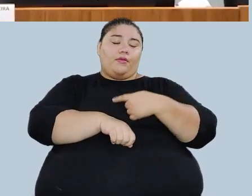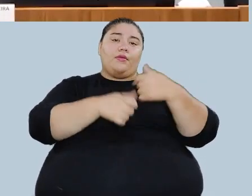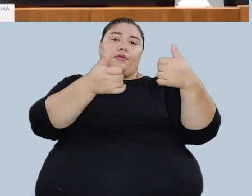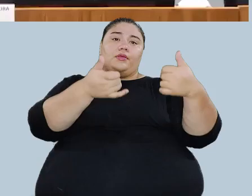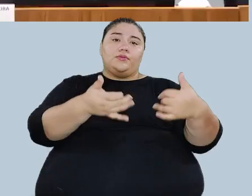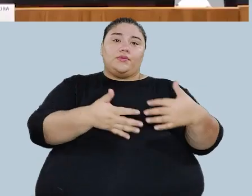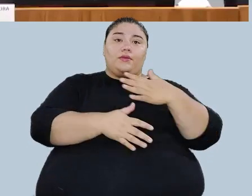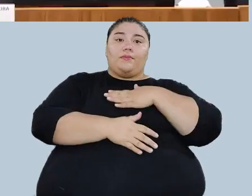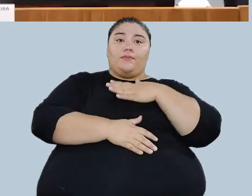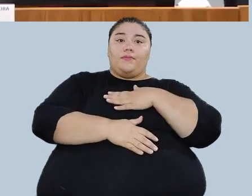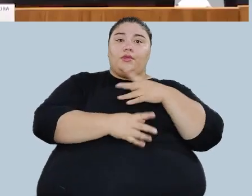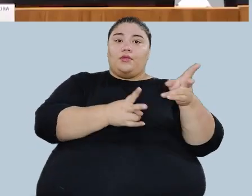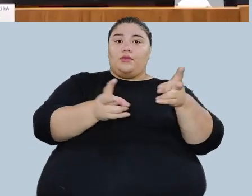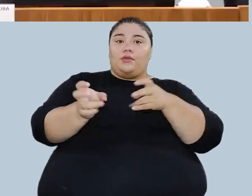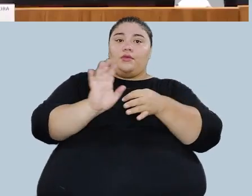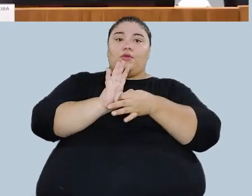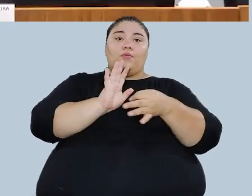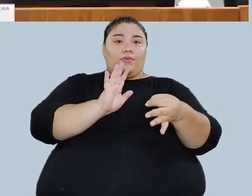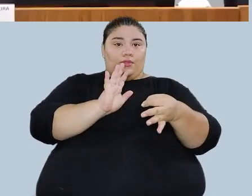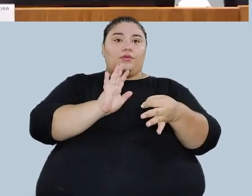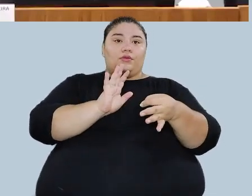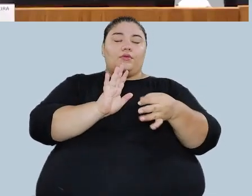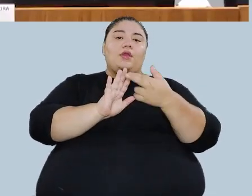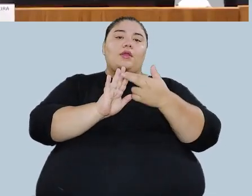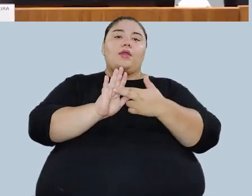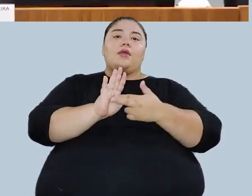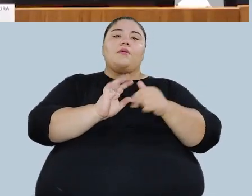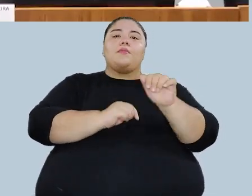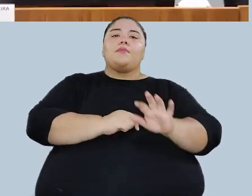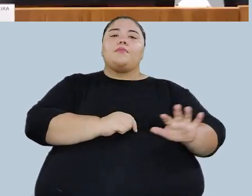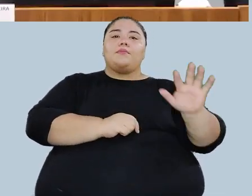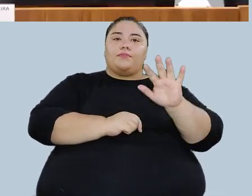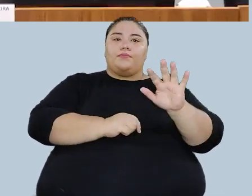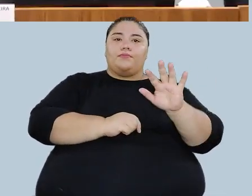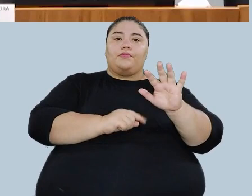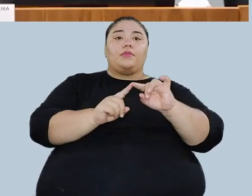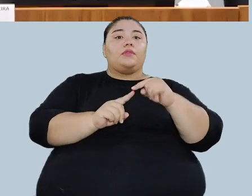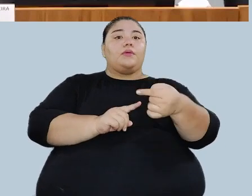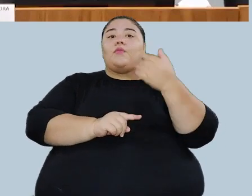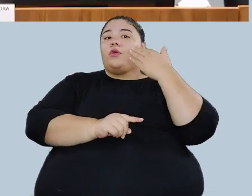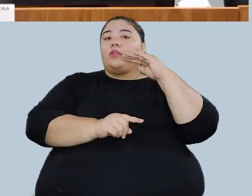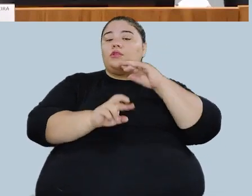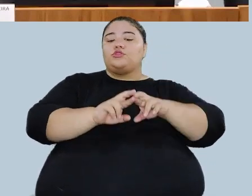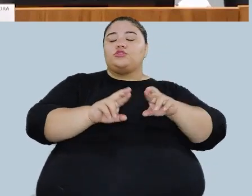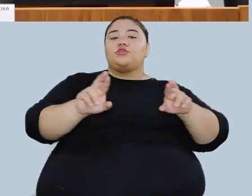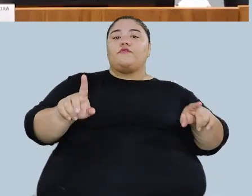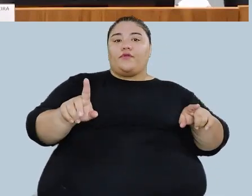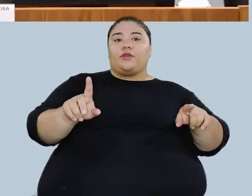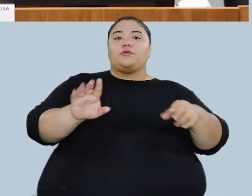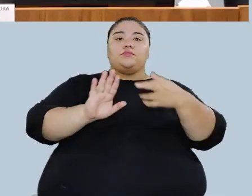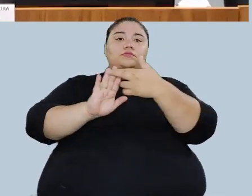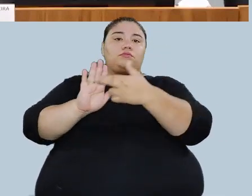importante eu dar a minha percepção sobre o regime geral, para depois entendermos a diferenciação do